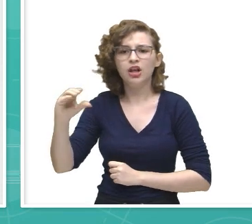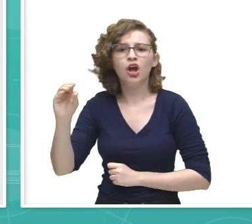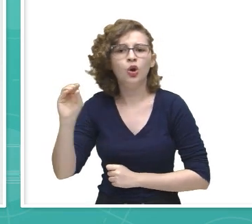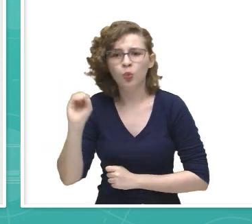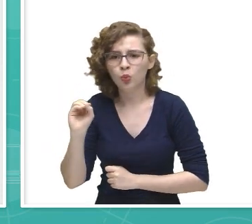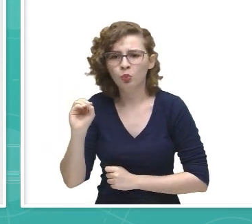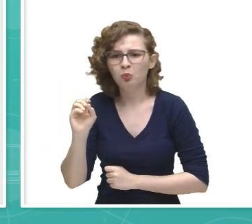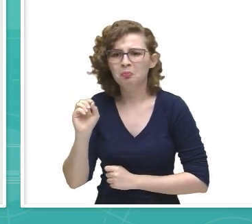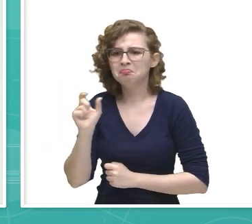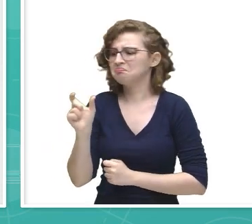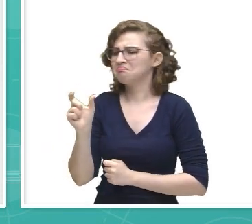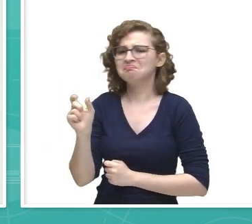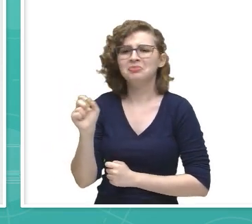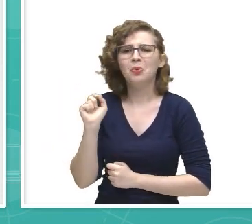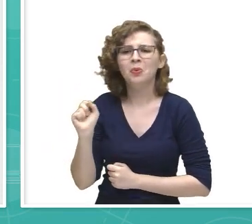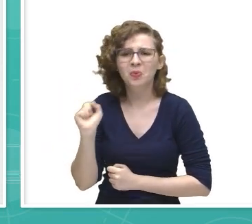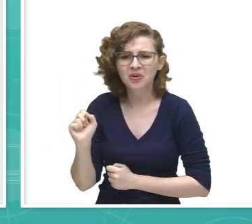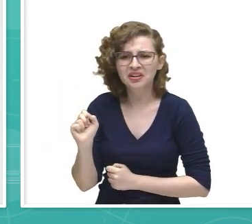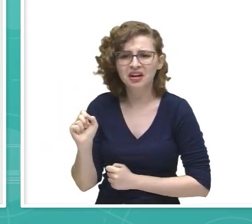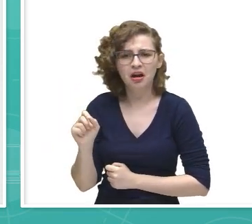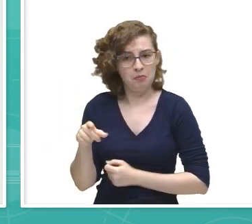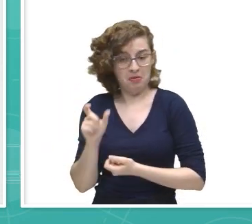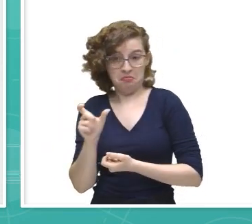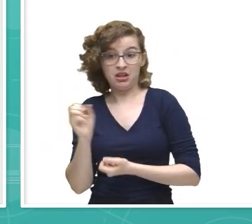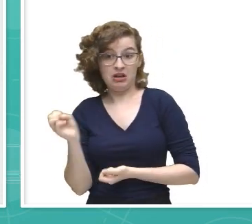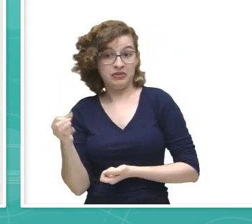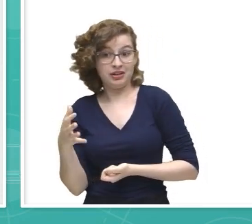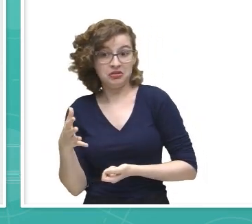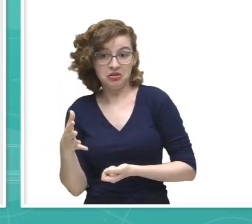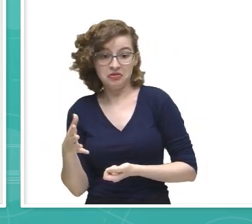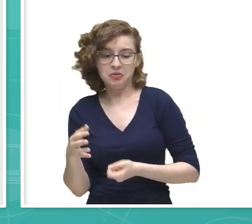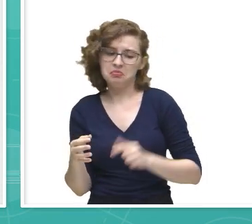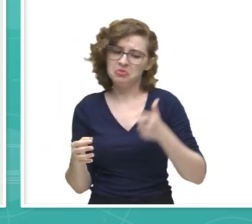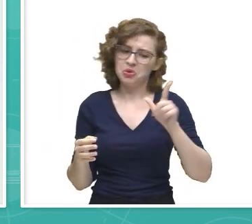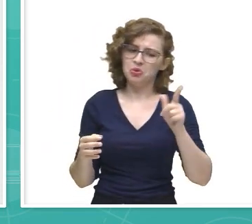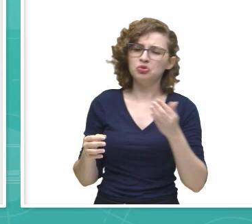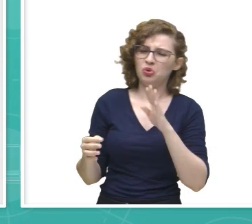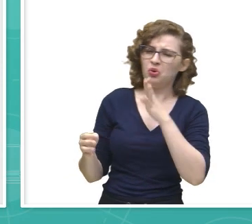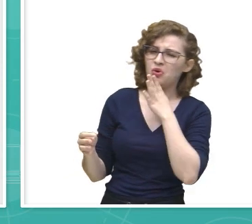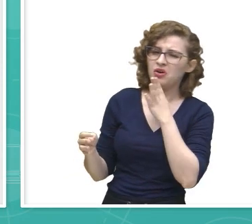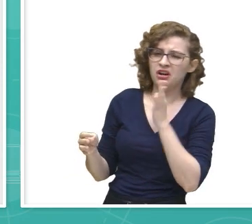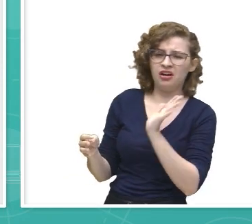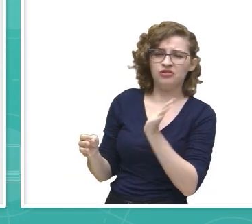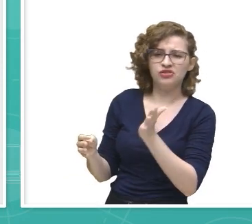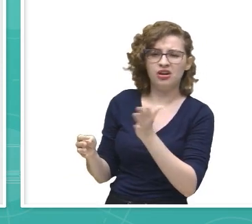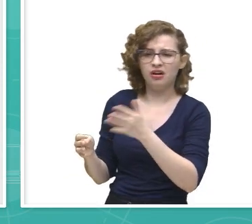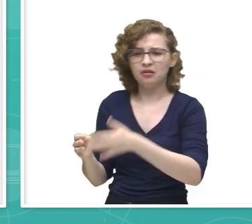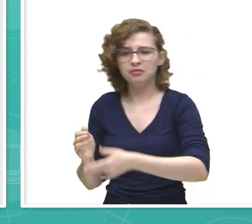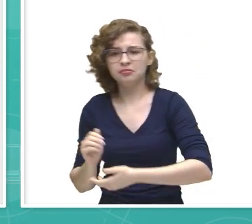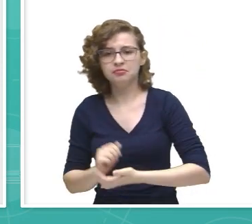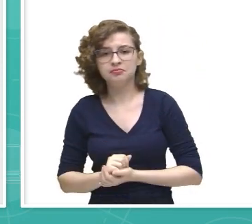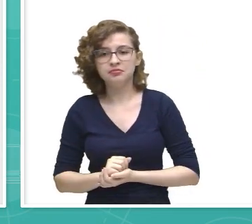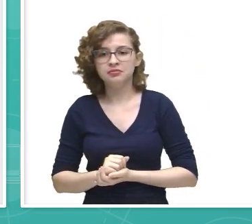conhecer essa palavrinha que para muitos é novo, para outros também, para outros não são, que conhecem um pouco mais sobre a história. O estanco nada mais é do que